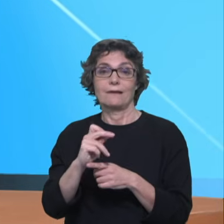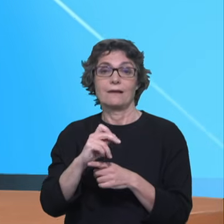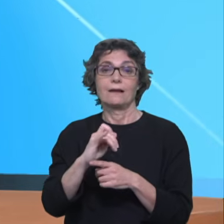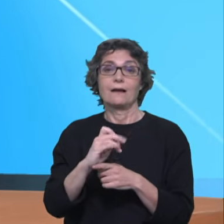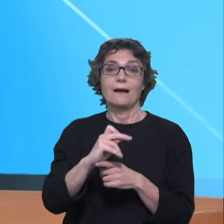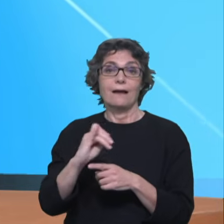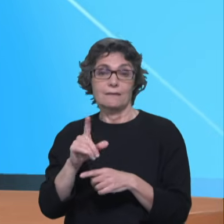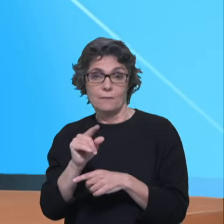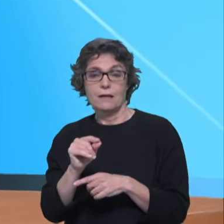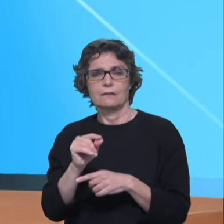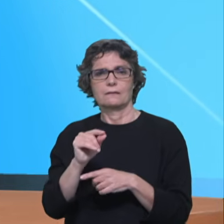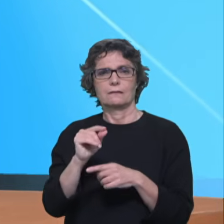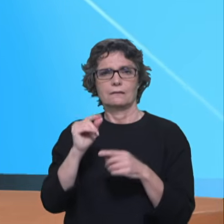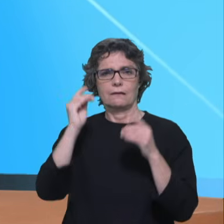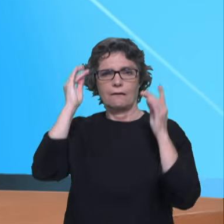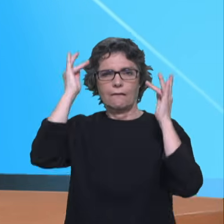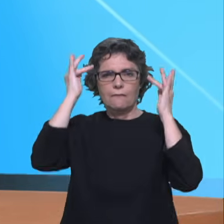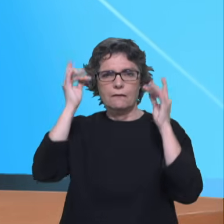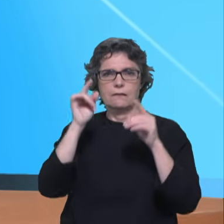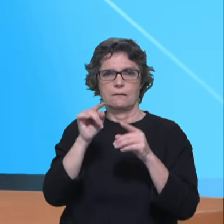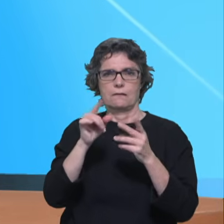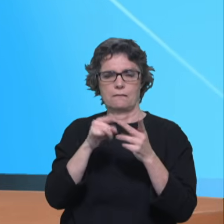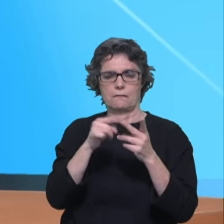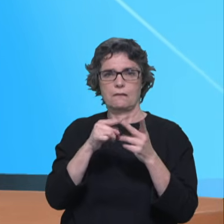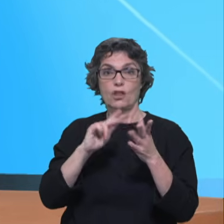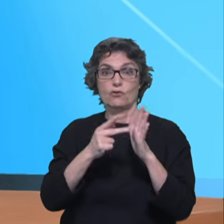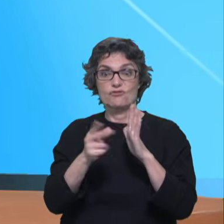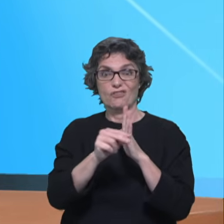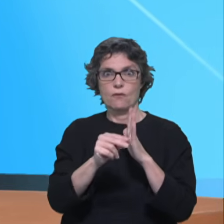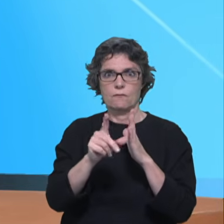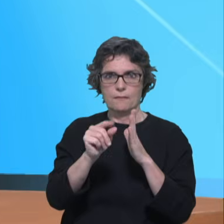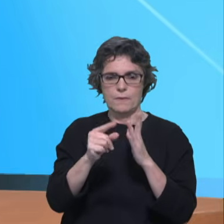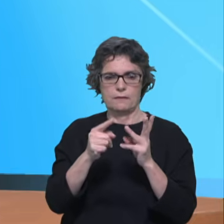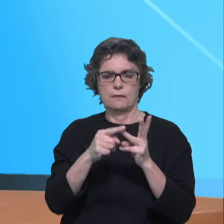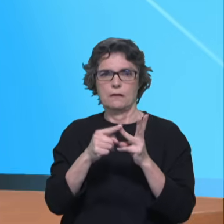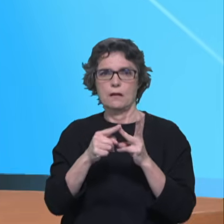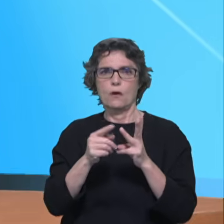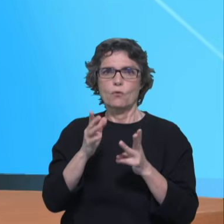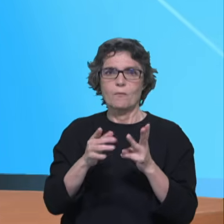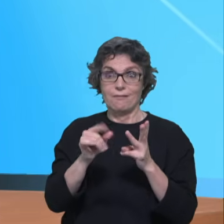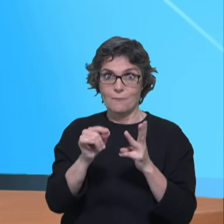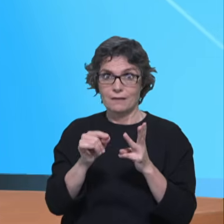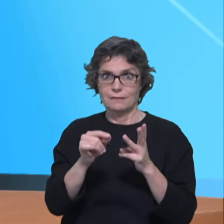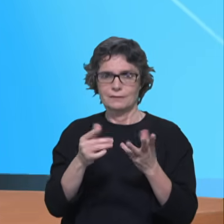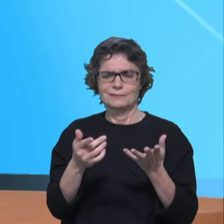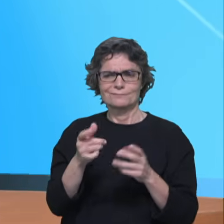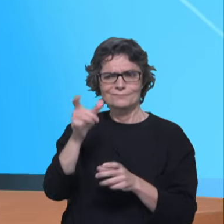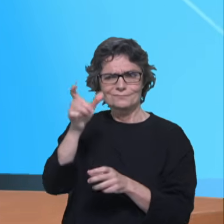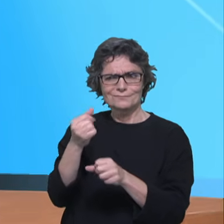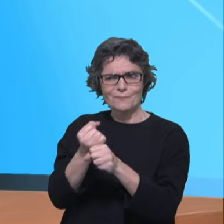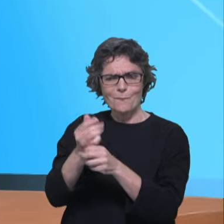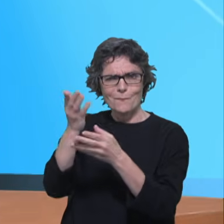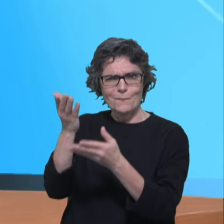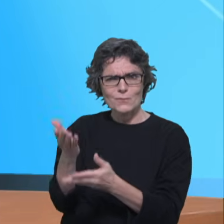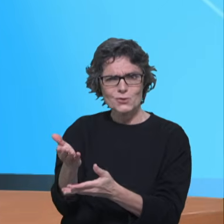as novas tecnologias, sobre a robótica. O trabalhador humano vai sendo cada